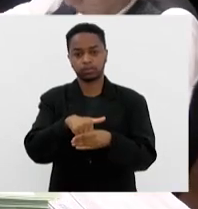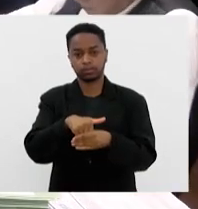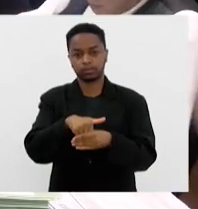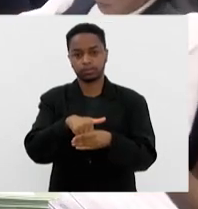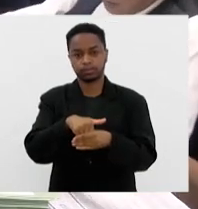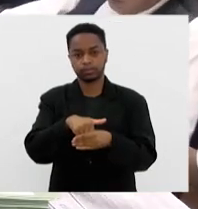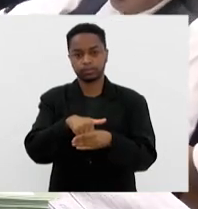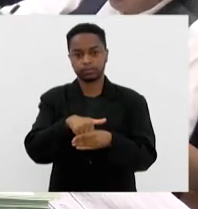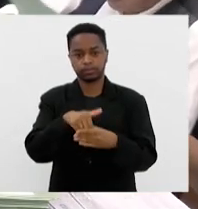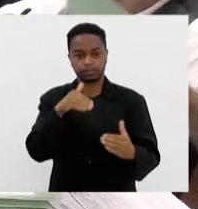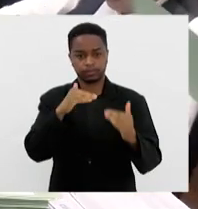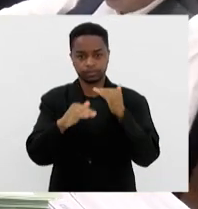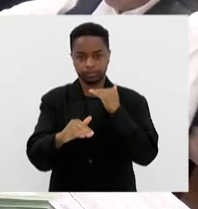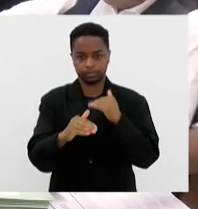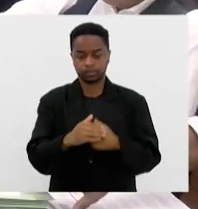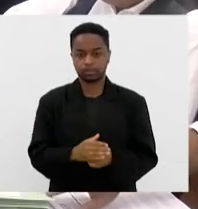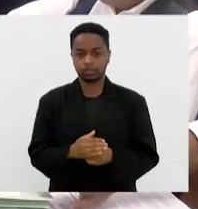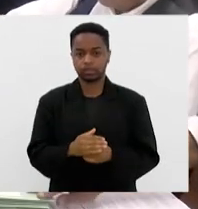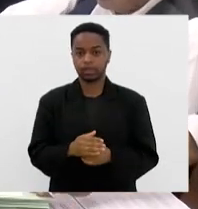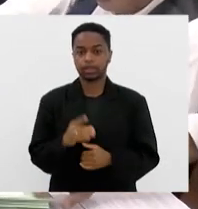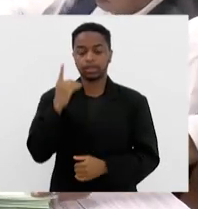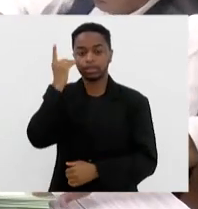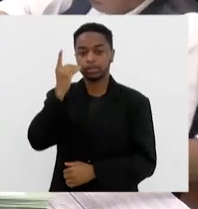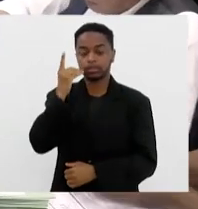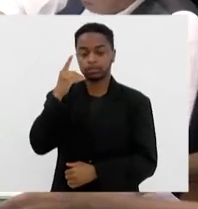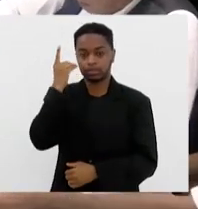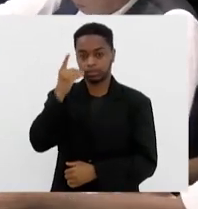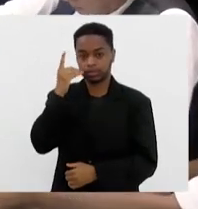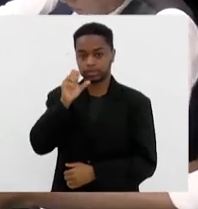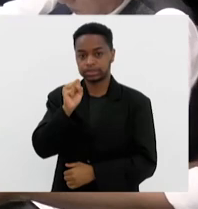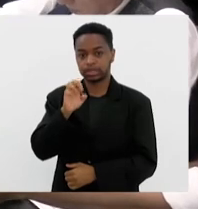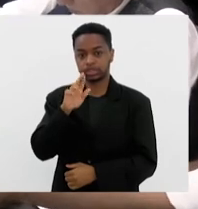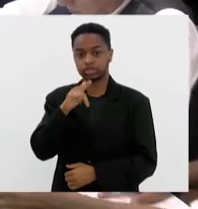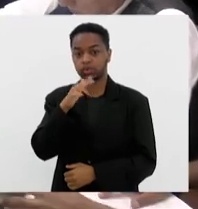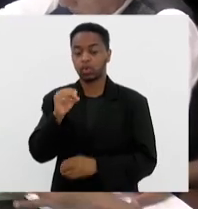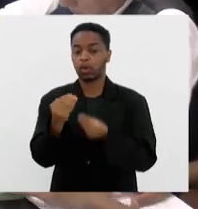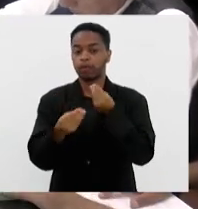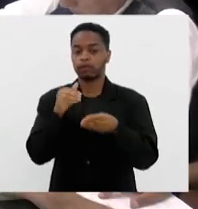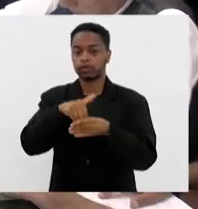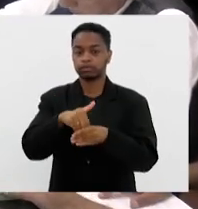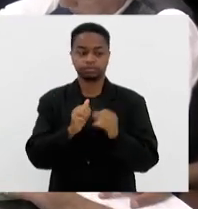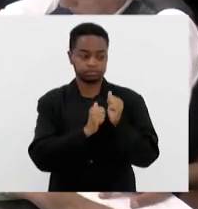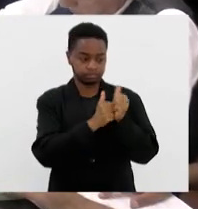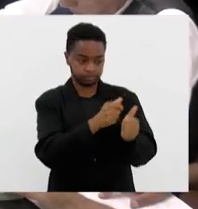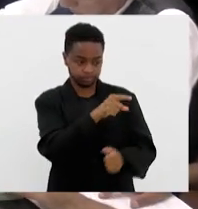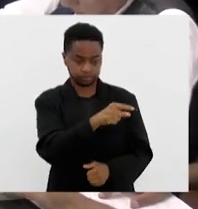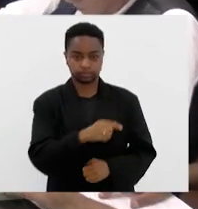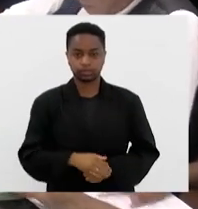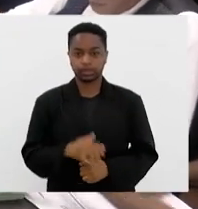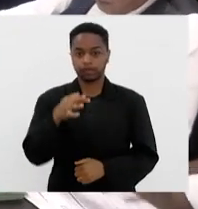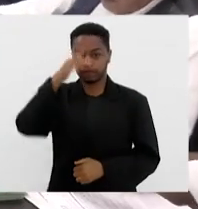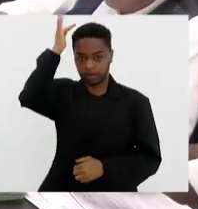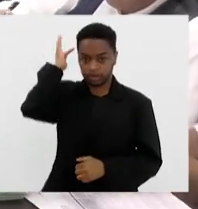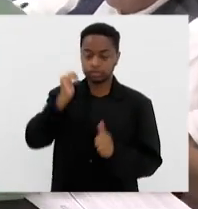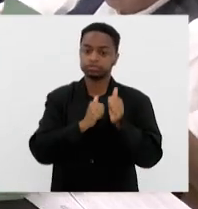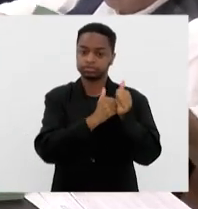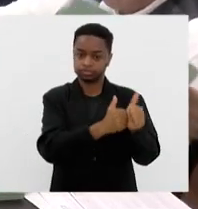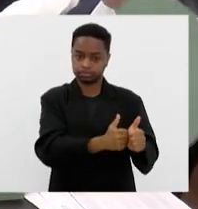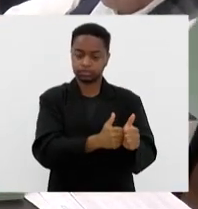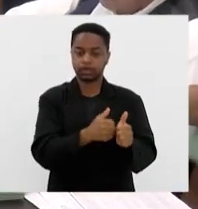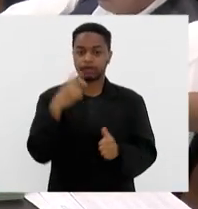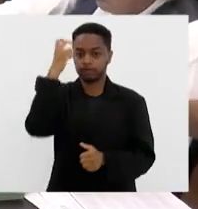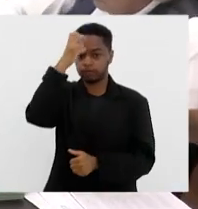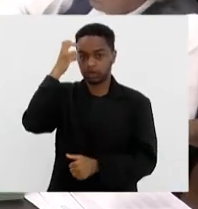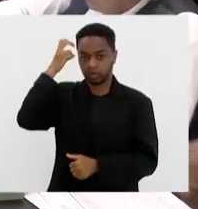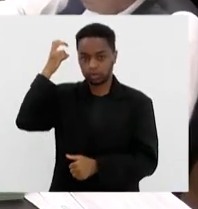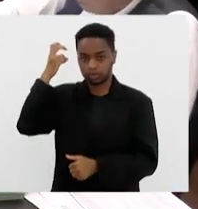o voto divergente. Como vota, deputado doutor Serginho? Acompanho, Vossa Excelência. Deputado Fred? Acompanho, Vossa Excelência. Deputada